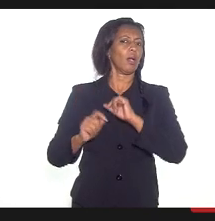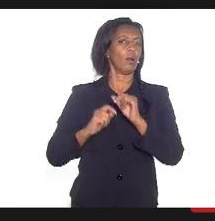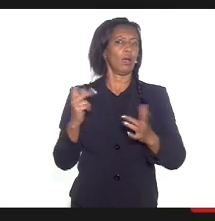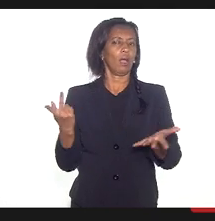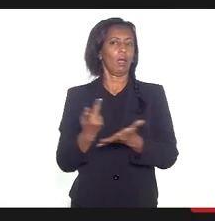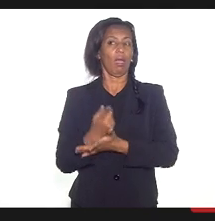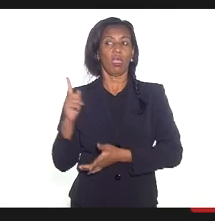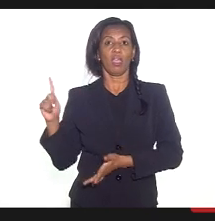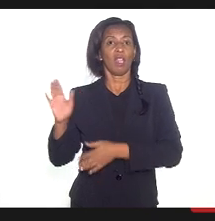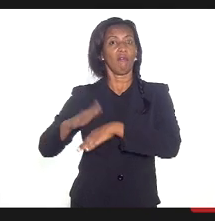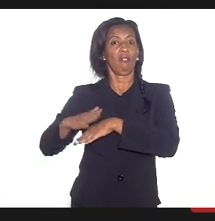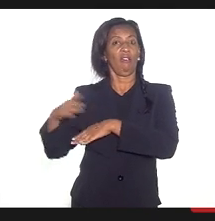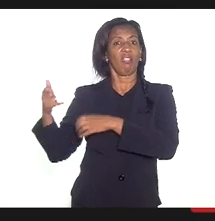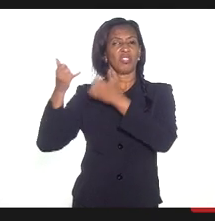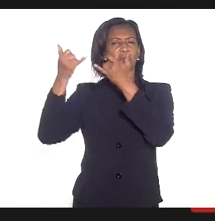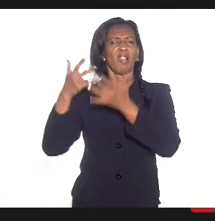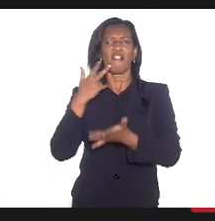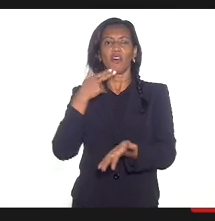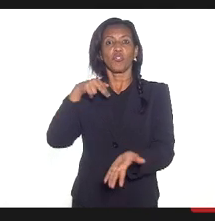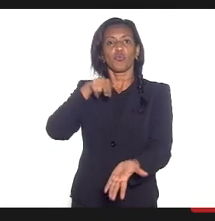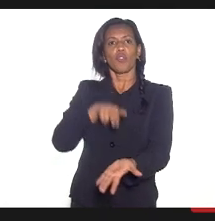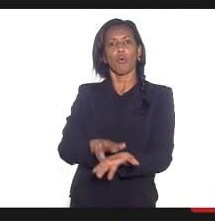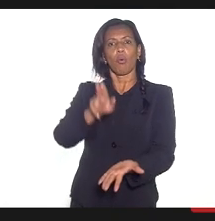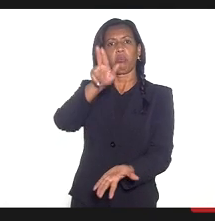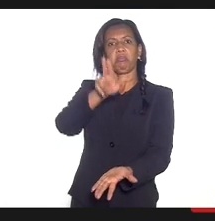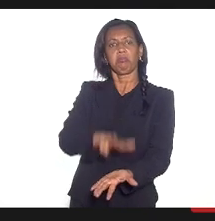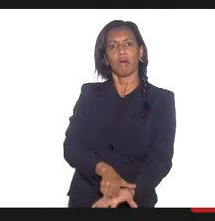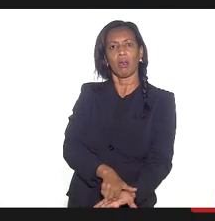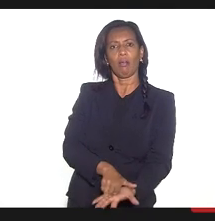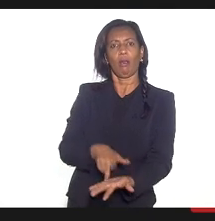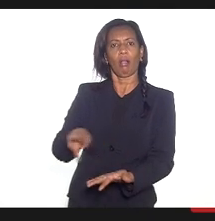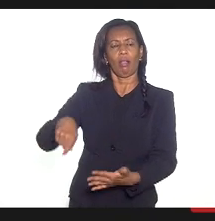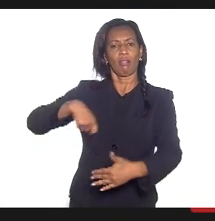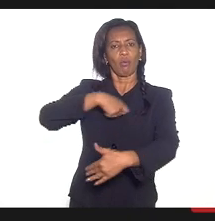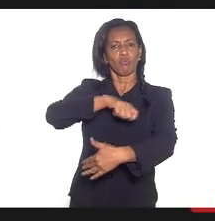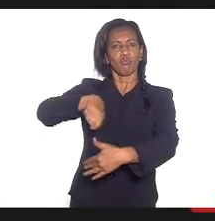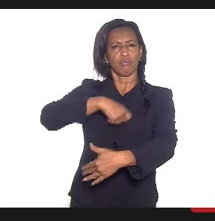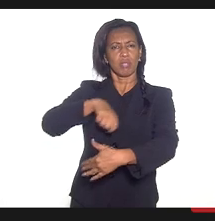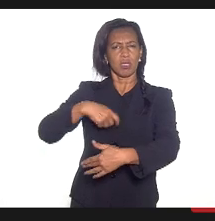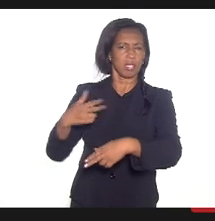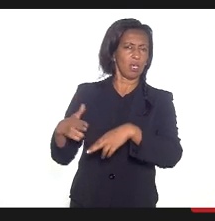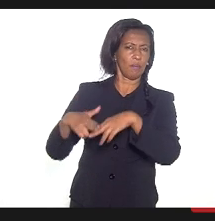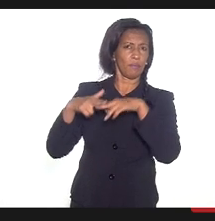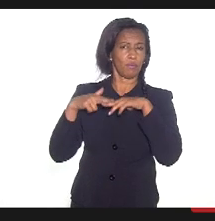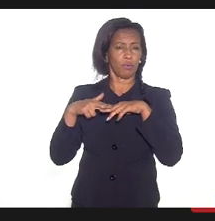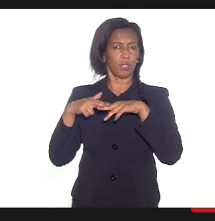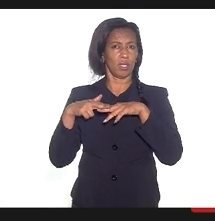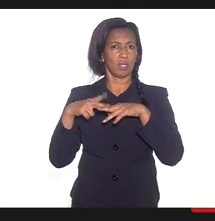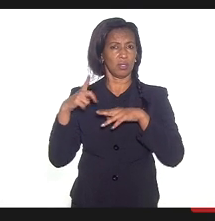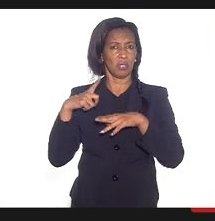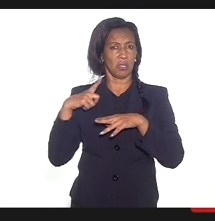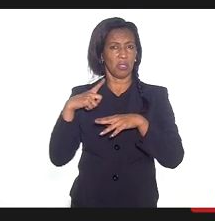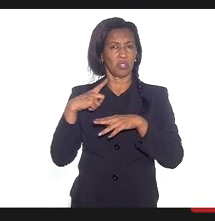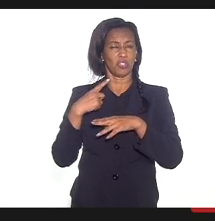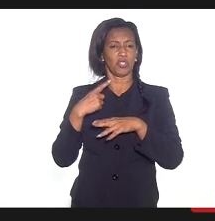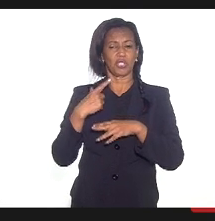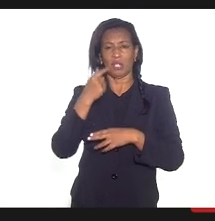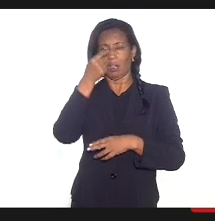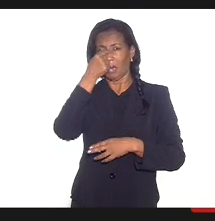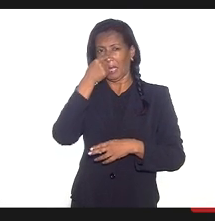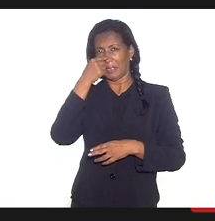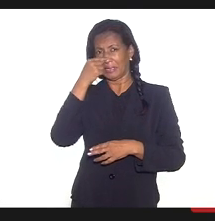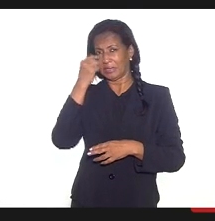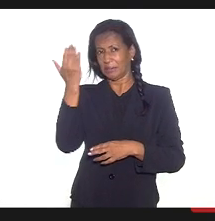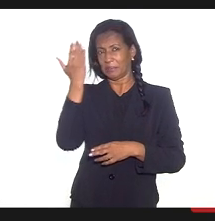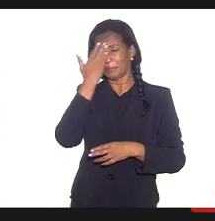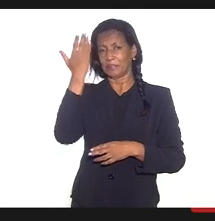ele explicando que eu tinha escorregado, né, na cozinha. Por isso que eu tinha tido aquela fratura exposta no nariz, né, com